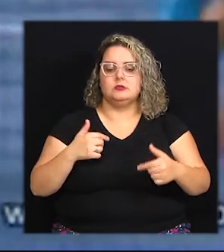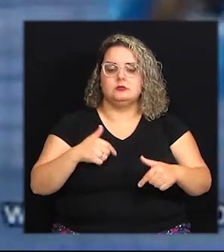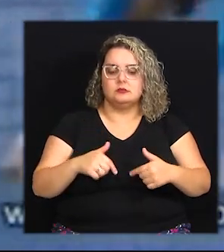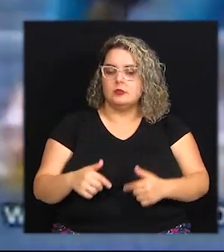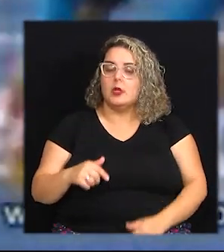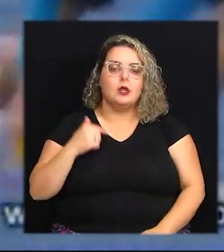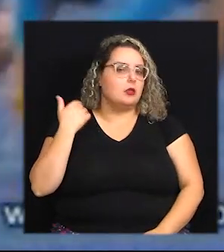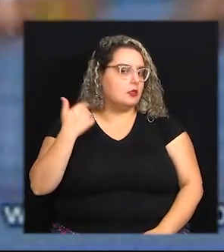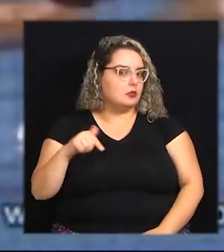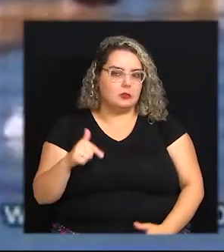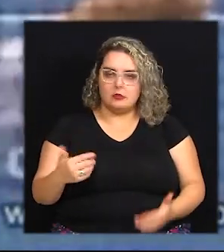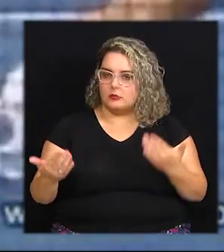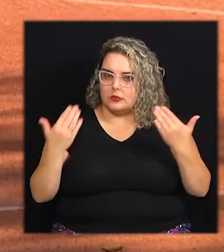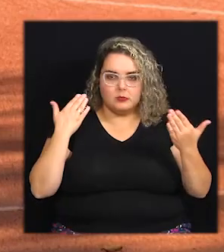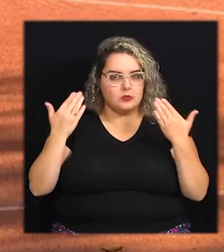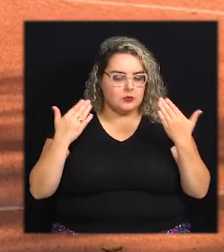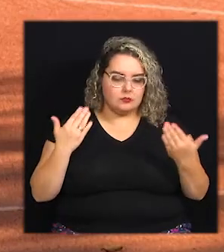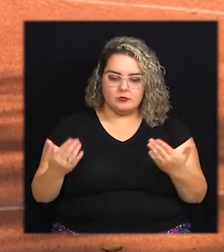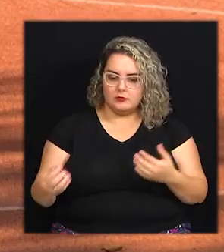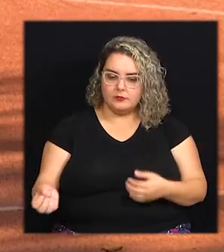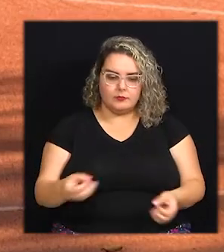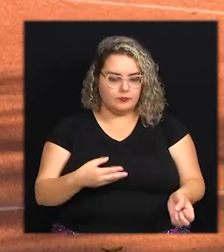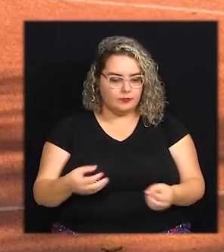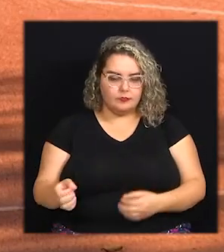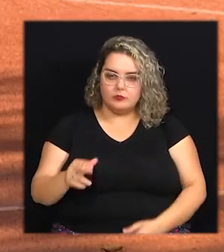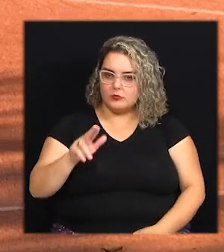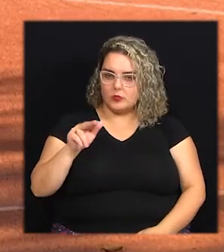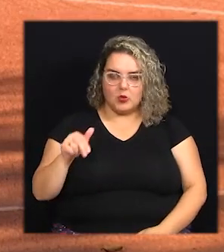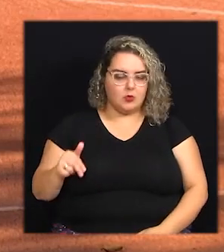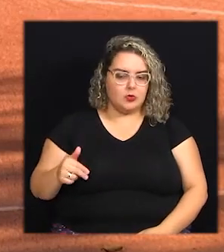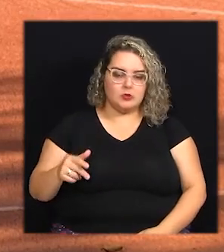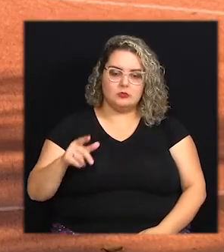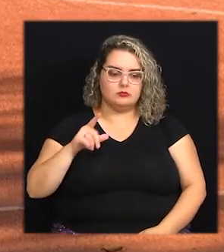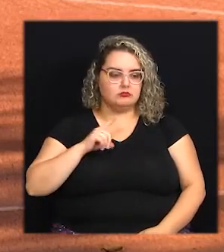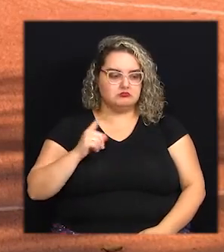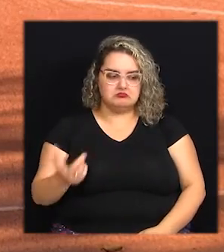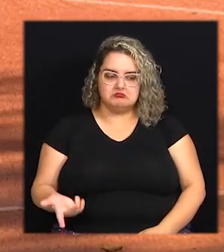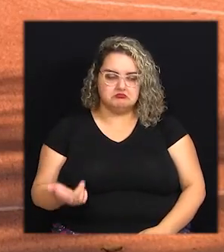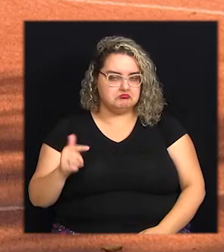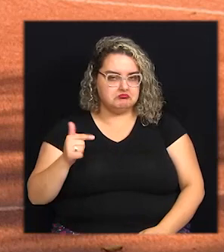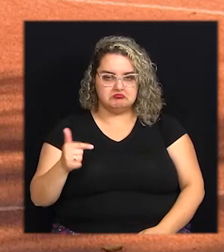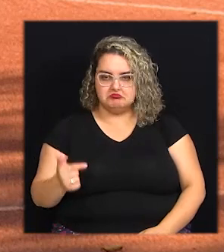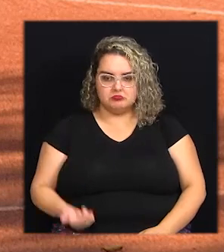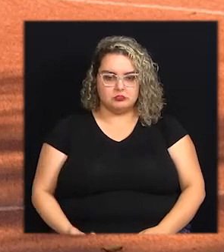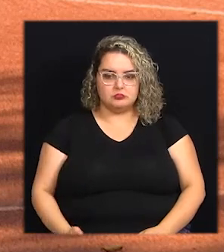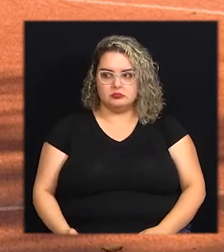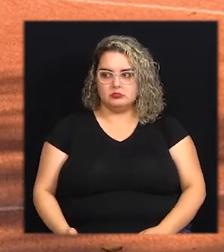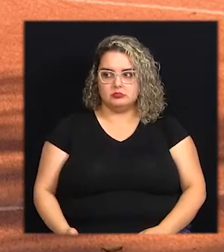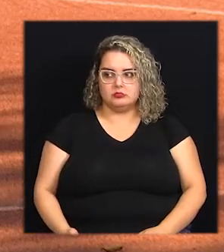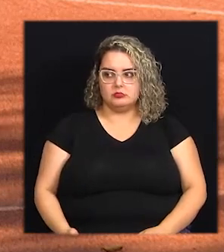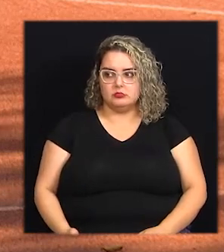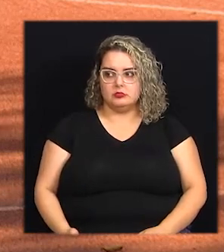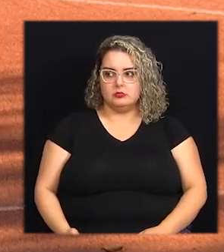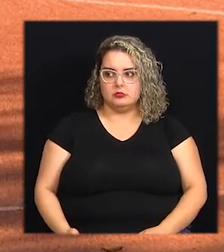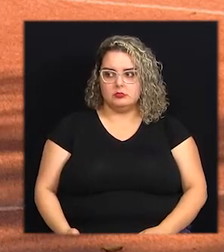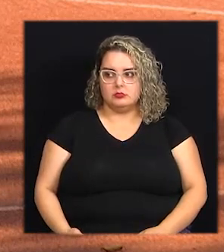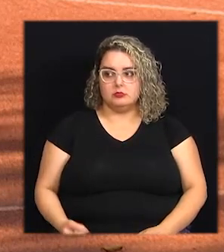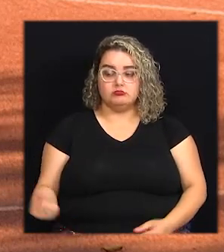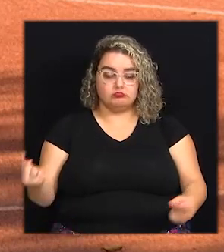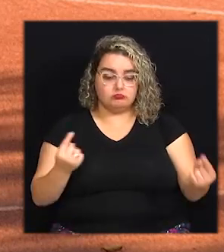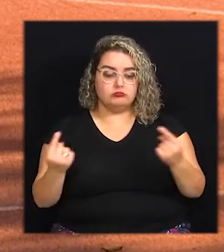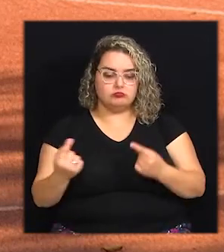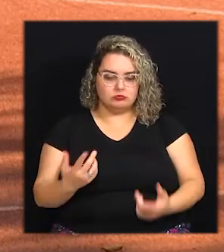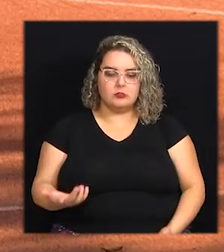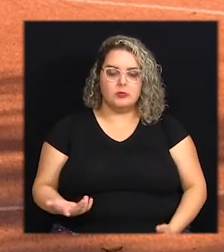nesse sentido? Cara, eu não tenho um psicólogo atualmente. Nunca tive, inclusive, mas eu venho escutado de bastante gente